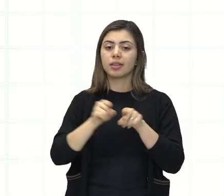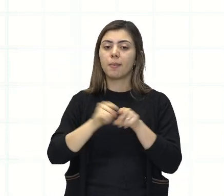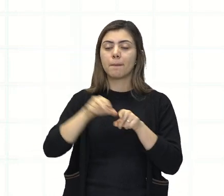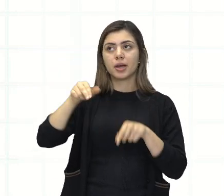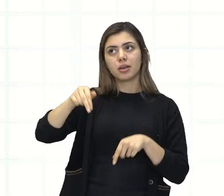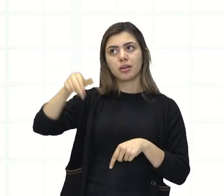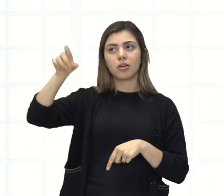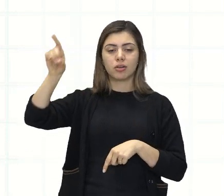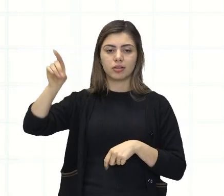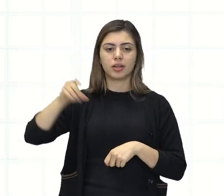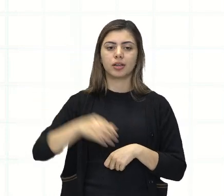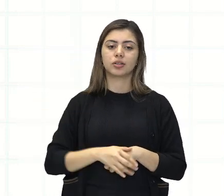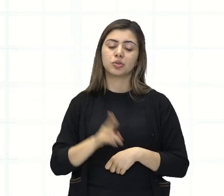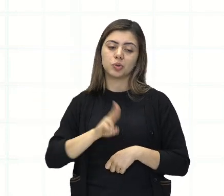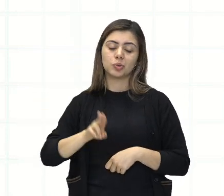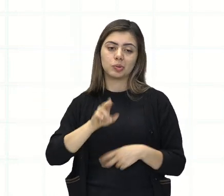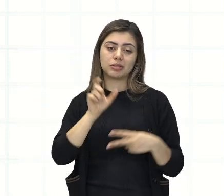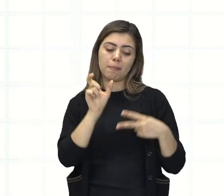também, tá?